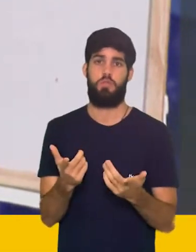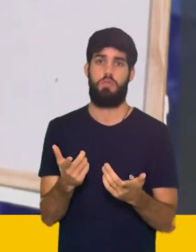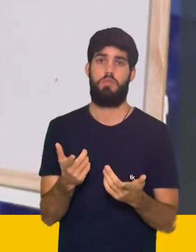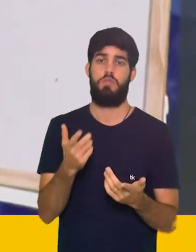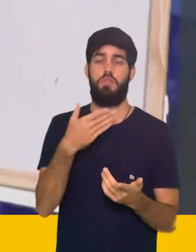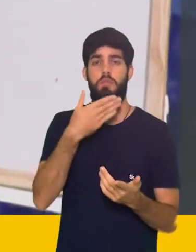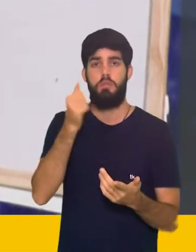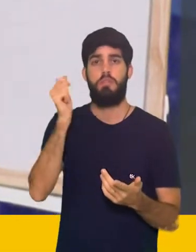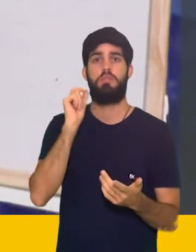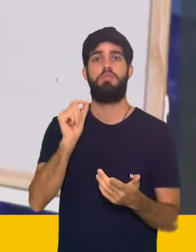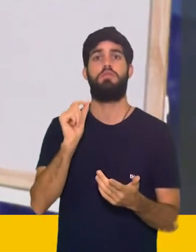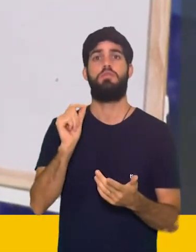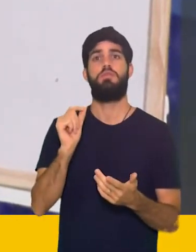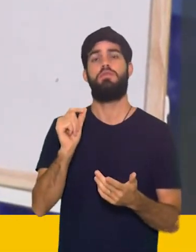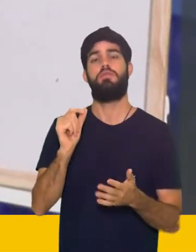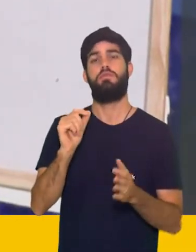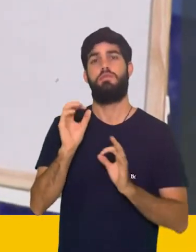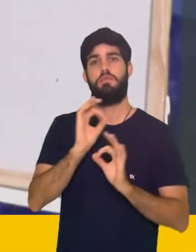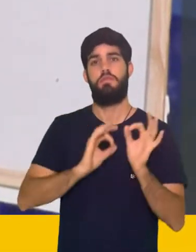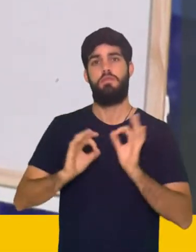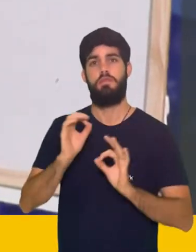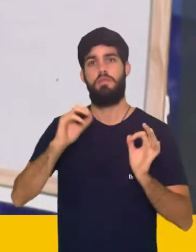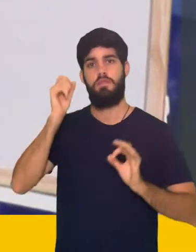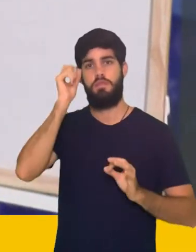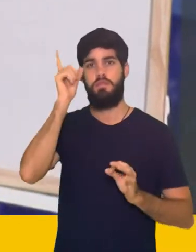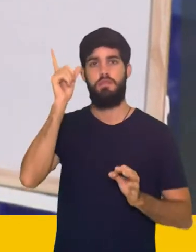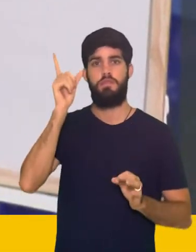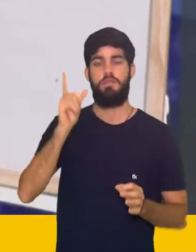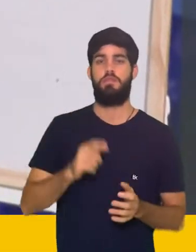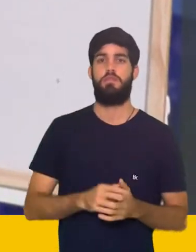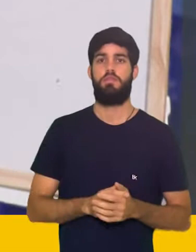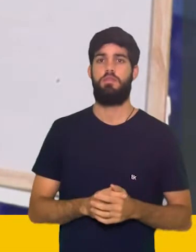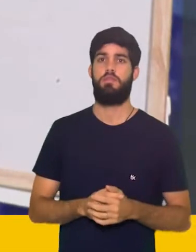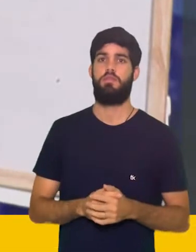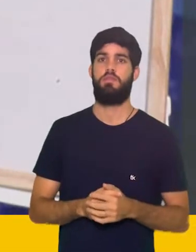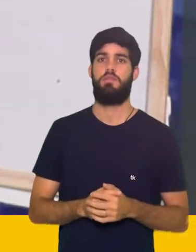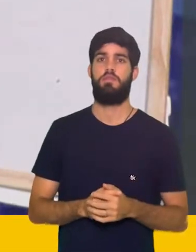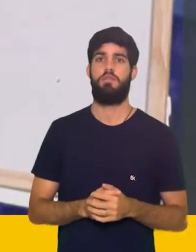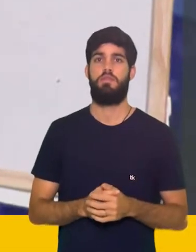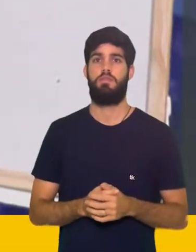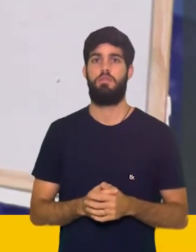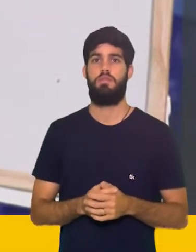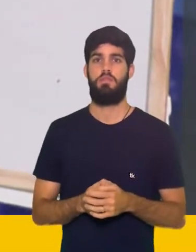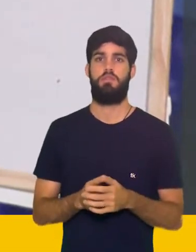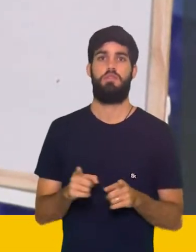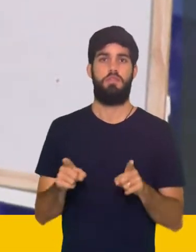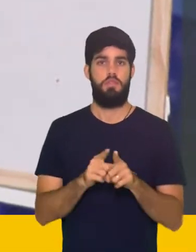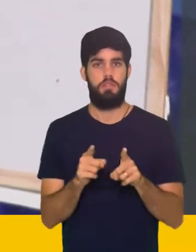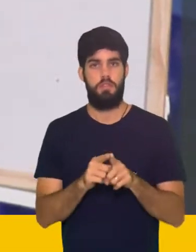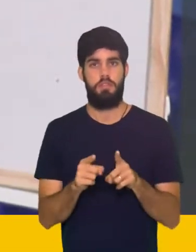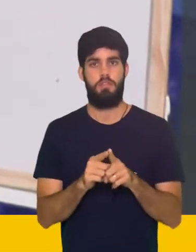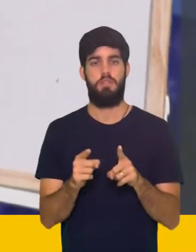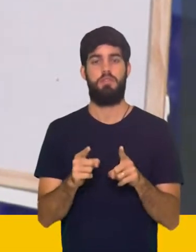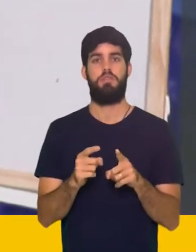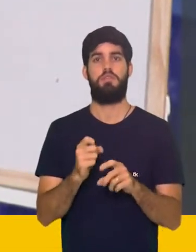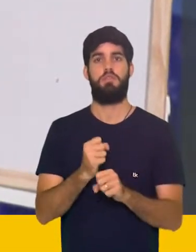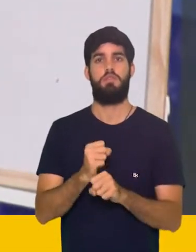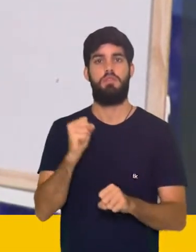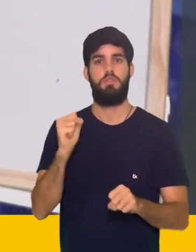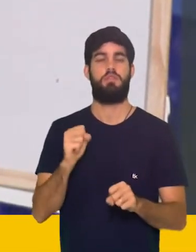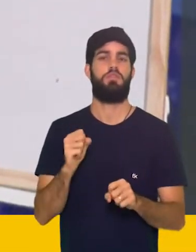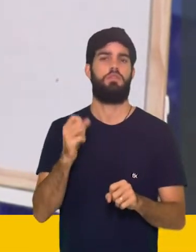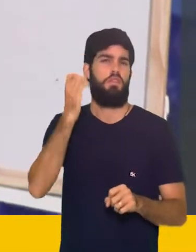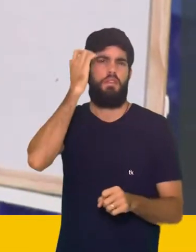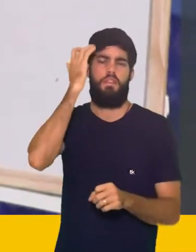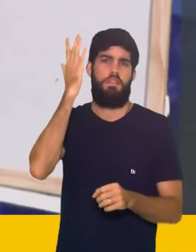melhor é que você justifique essa ideia, argumente sobre essa justificativa e solucione. É